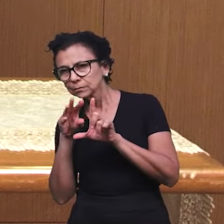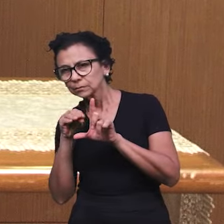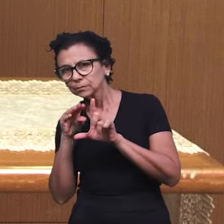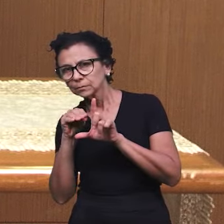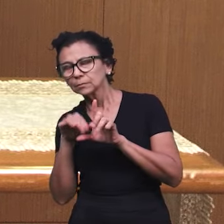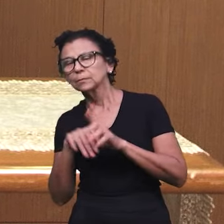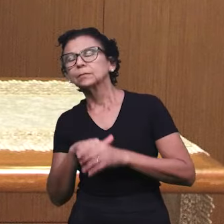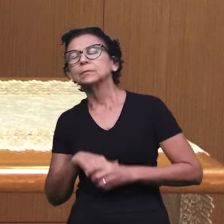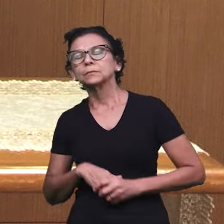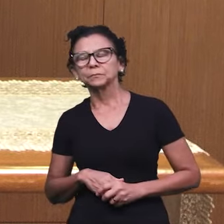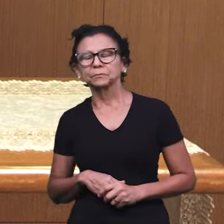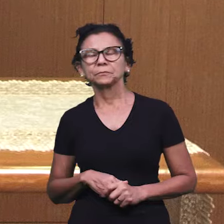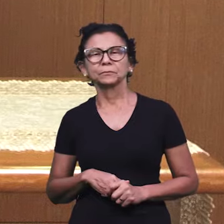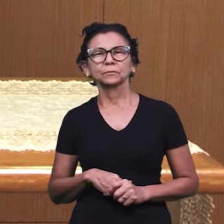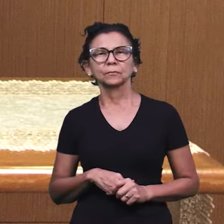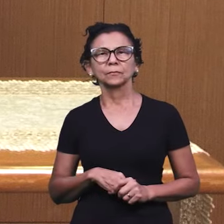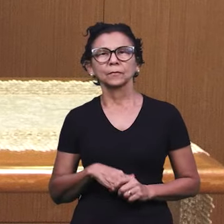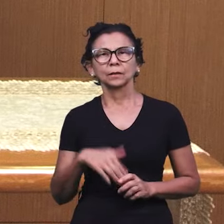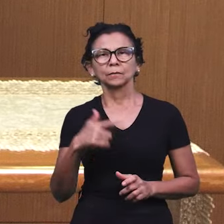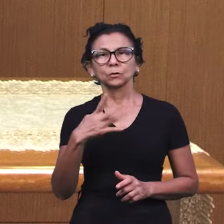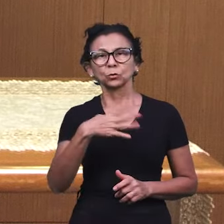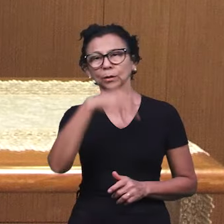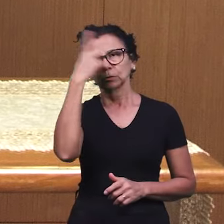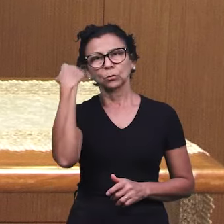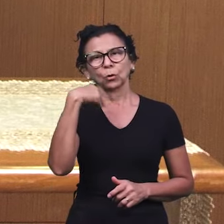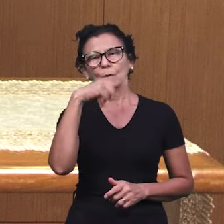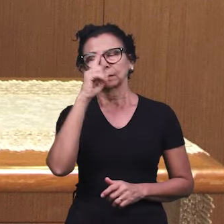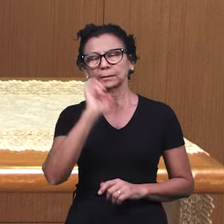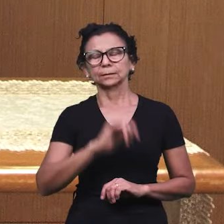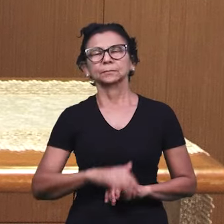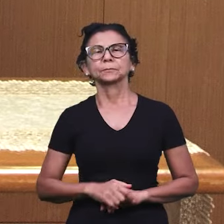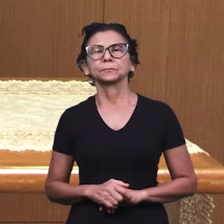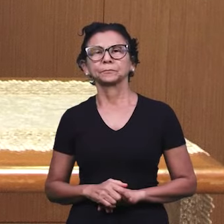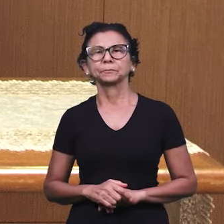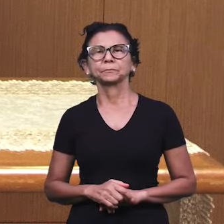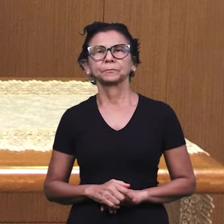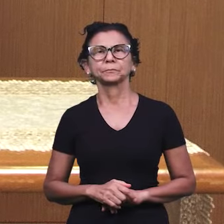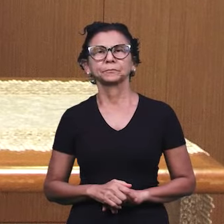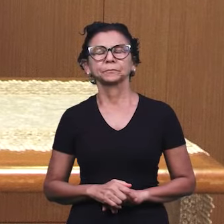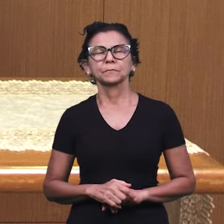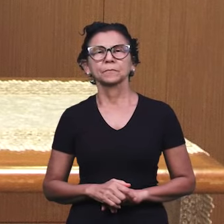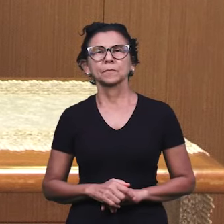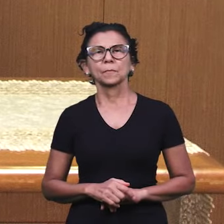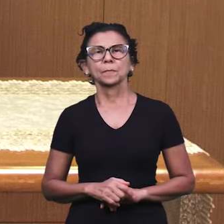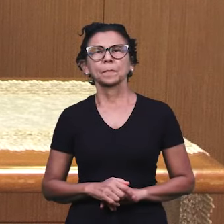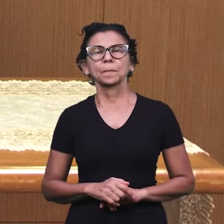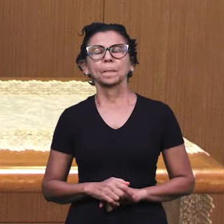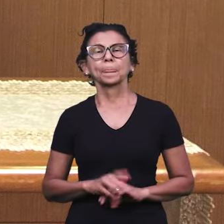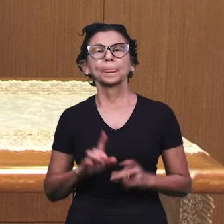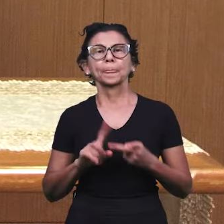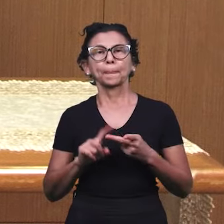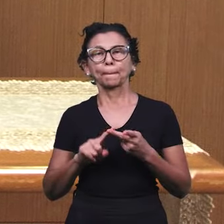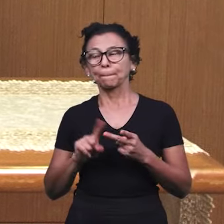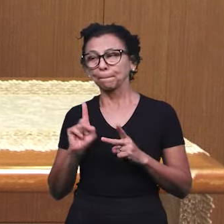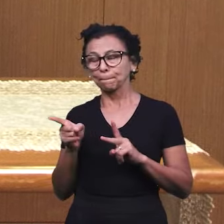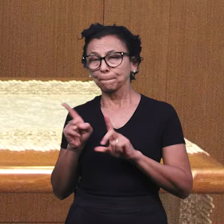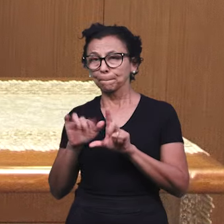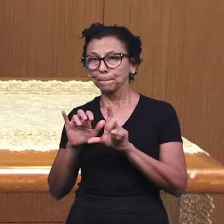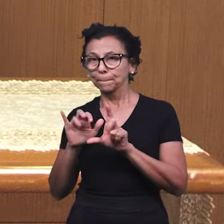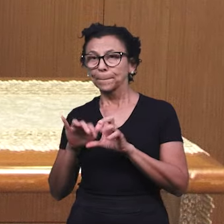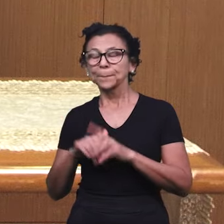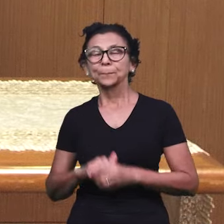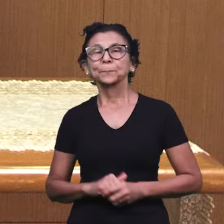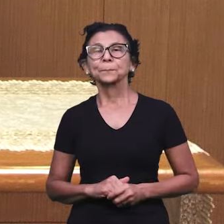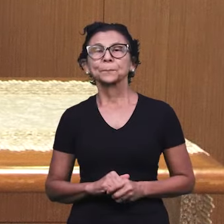atendimento, uma oração. Estamos aí 24 horas para te atender. Há também um QR Code